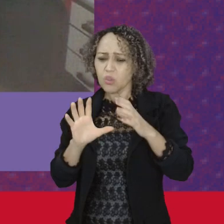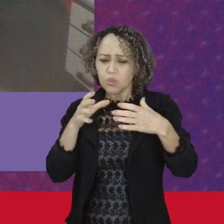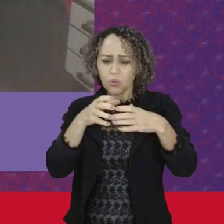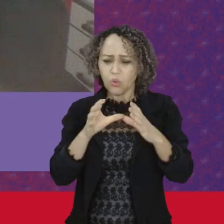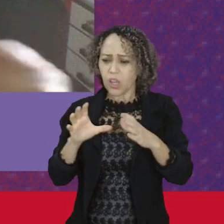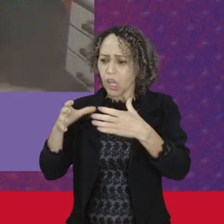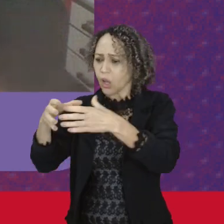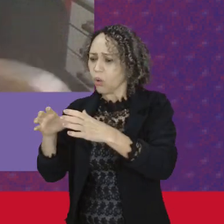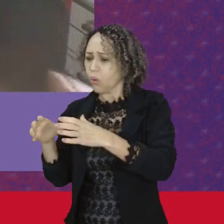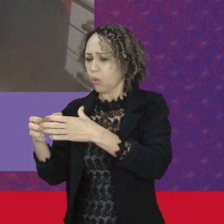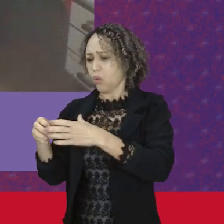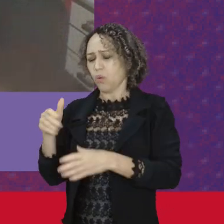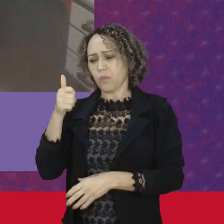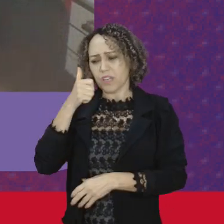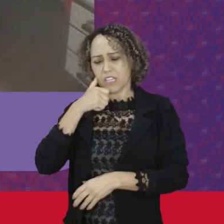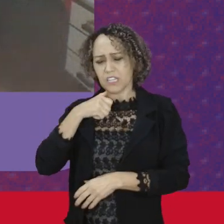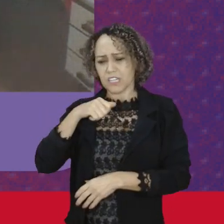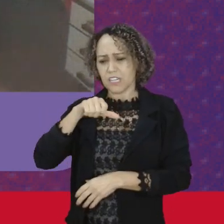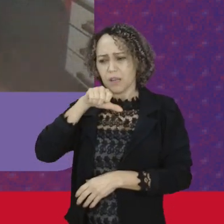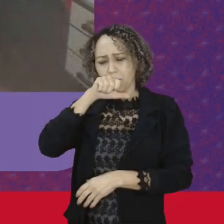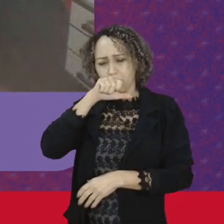É claro que eu negociava com